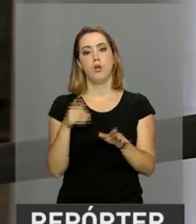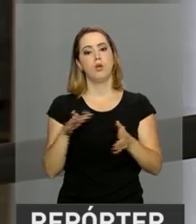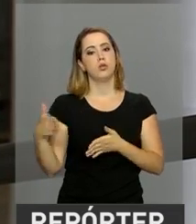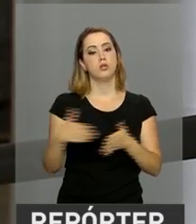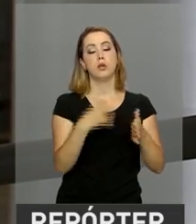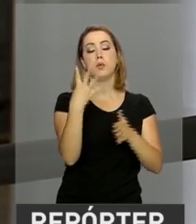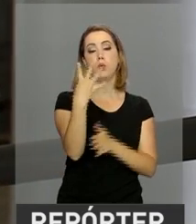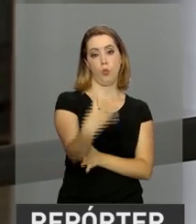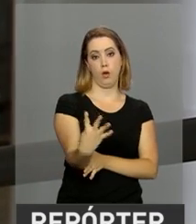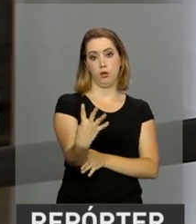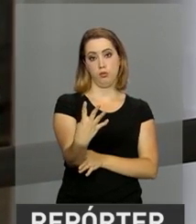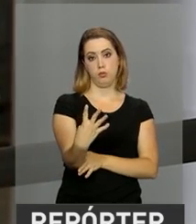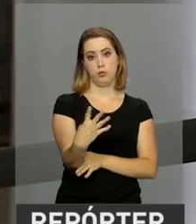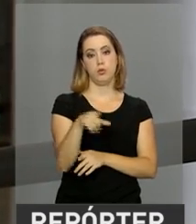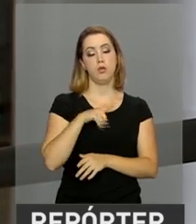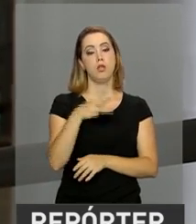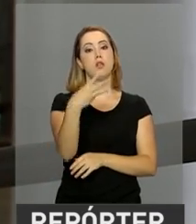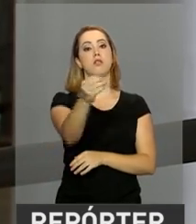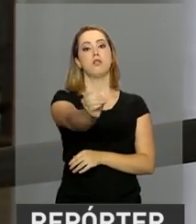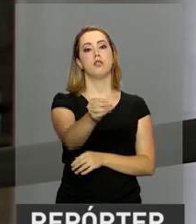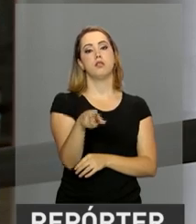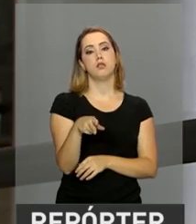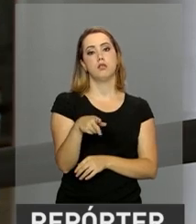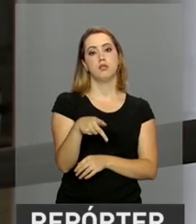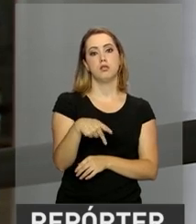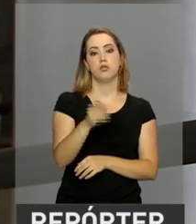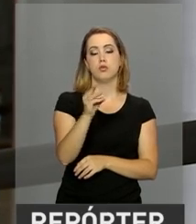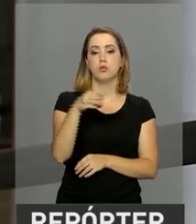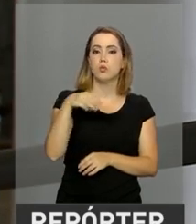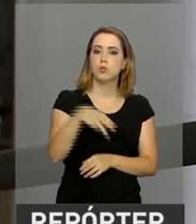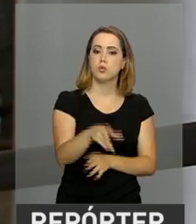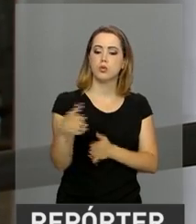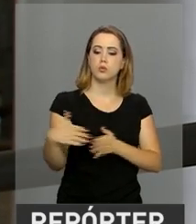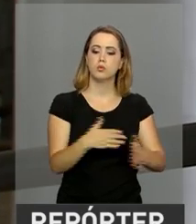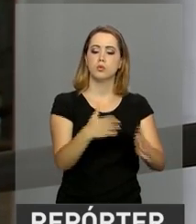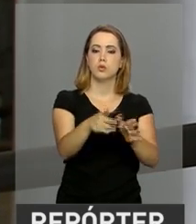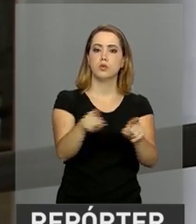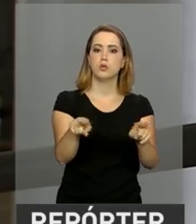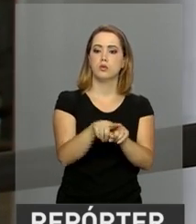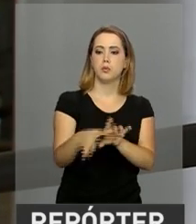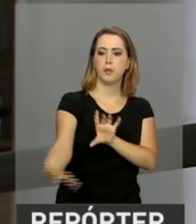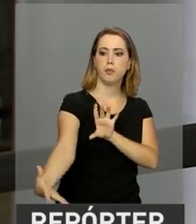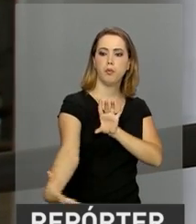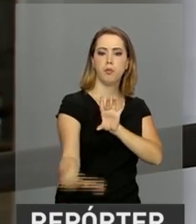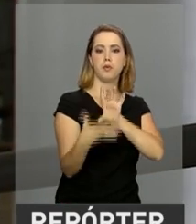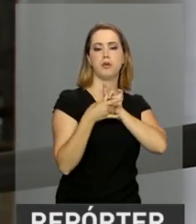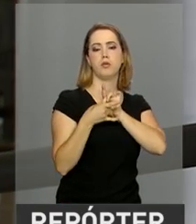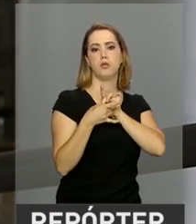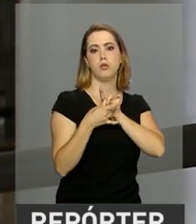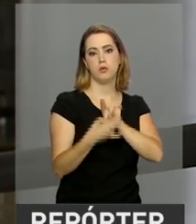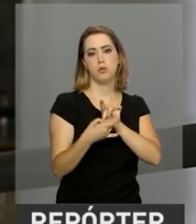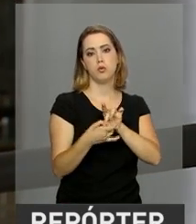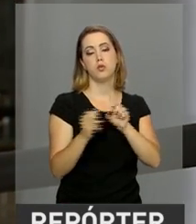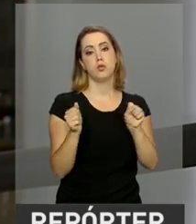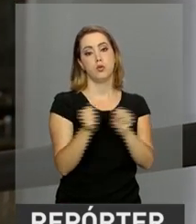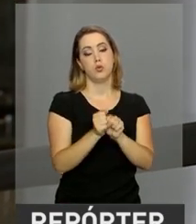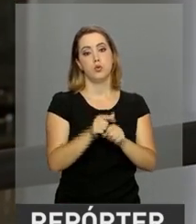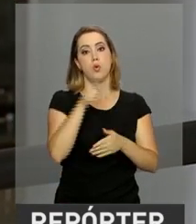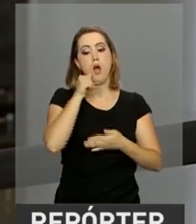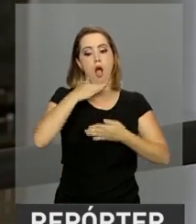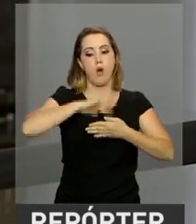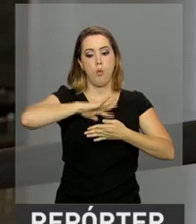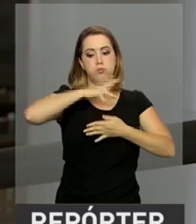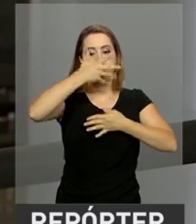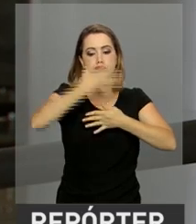do Sertão alagoano que tem 30 km de extensão e para a interligação Desse Canal com a adutora da chamada